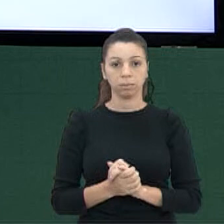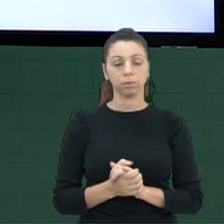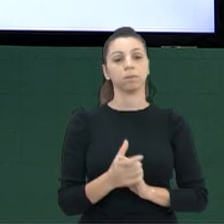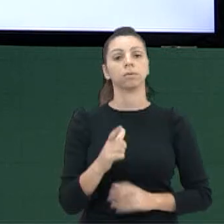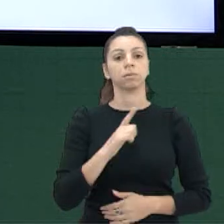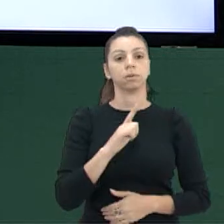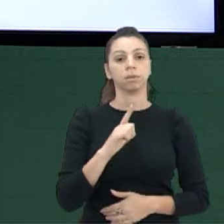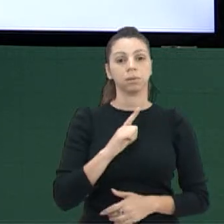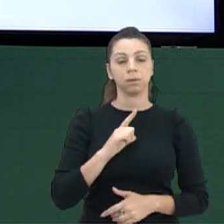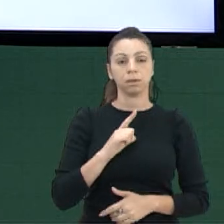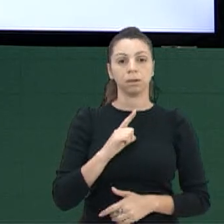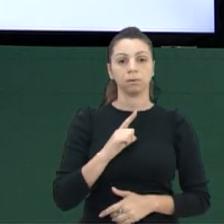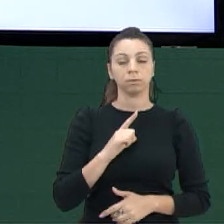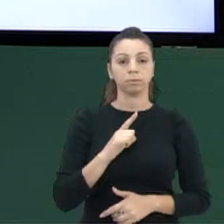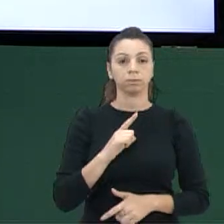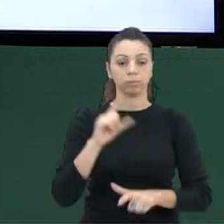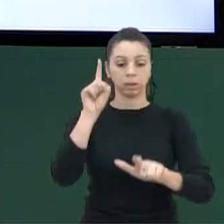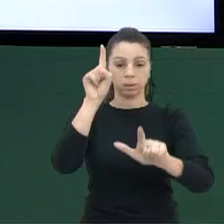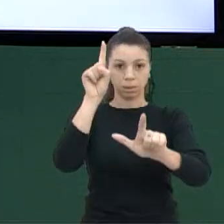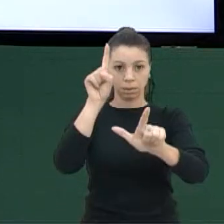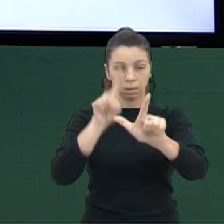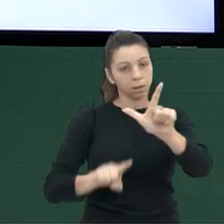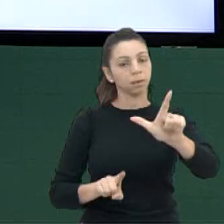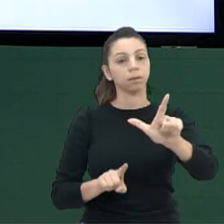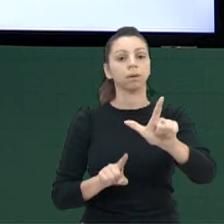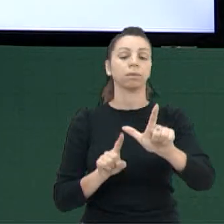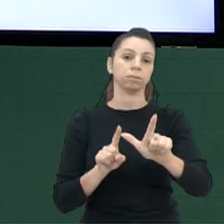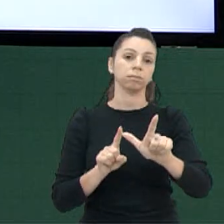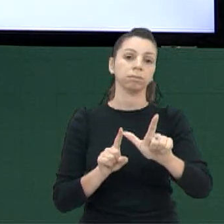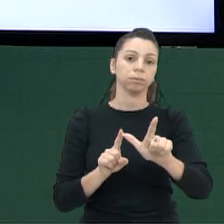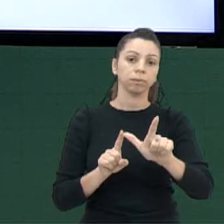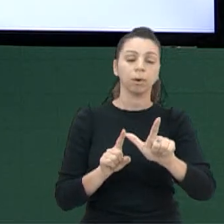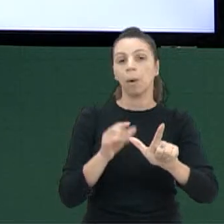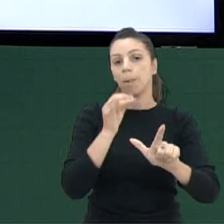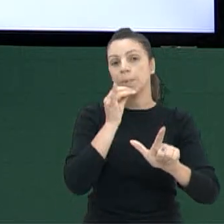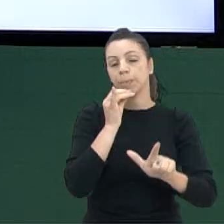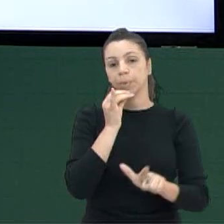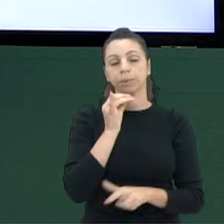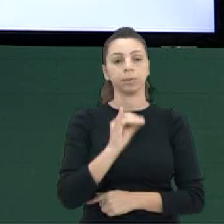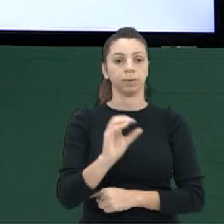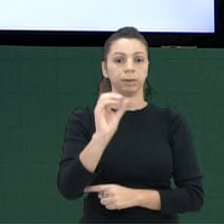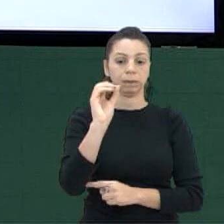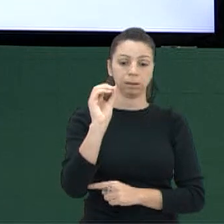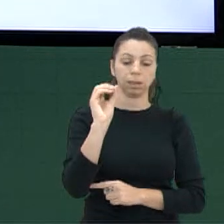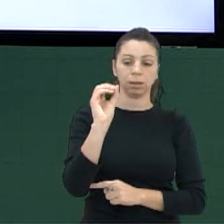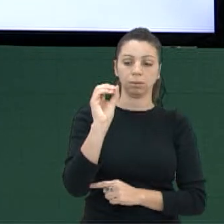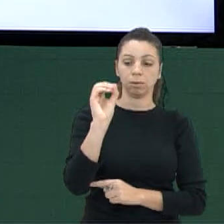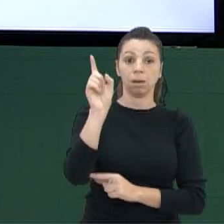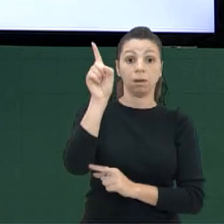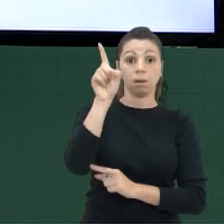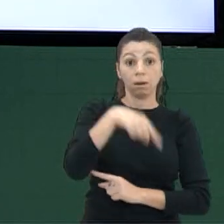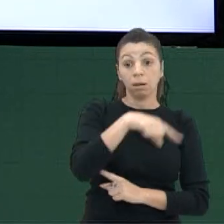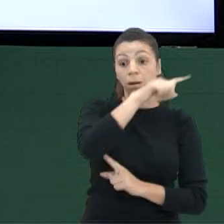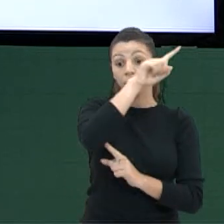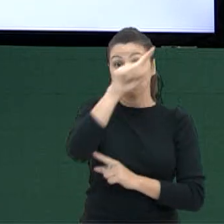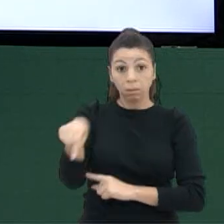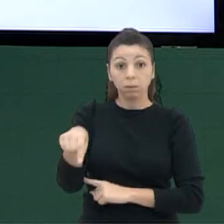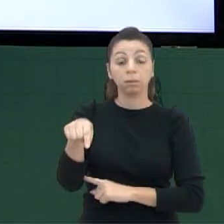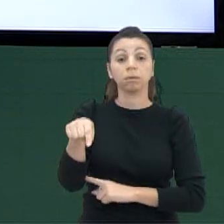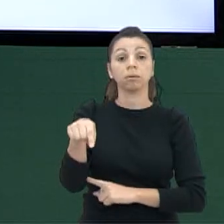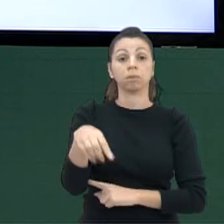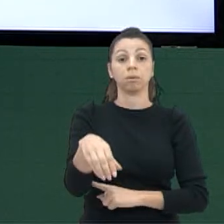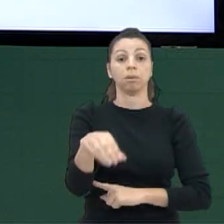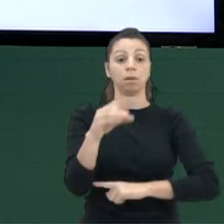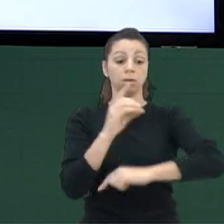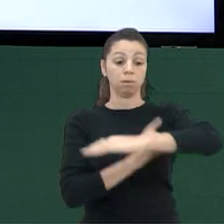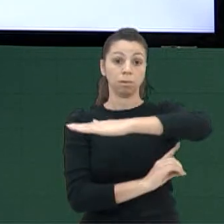parte literal que vai ser considerado, por exemplo, é um zero e vai anular o meu denominador ou o meu radical,